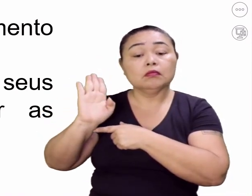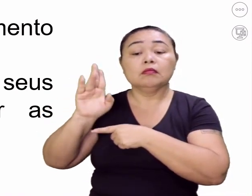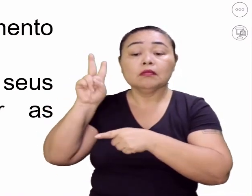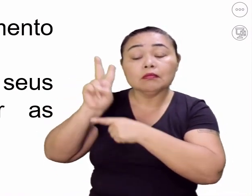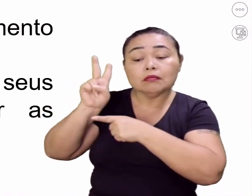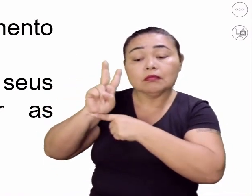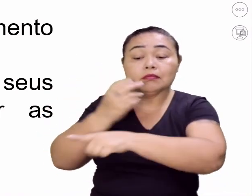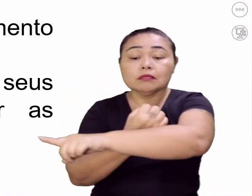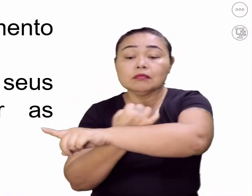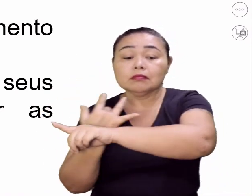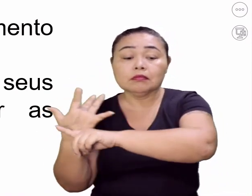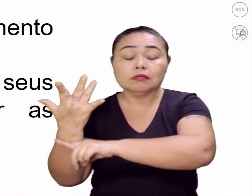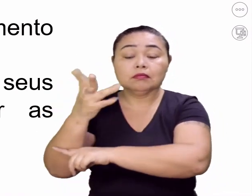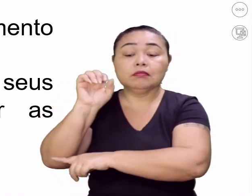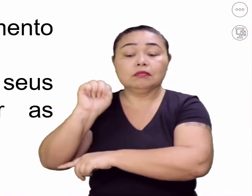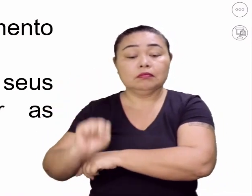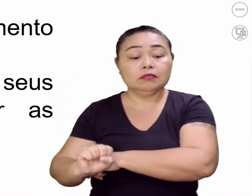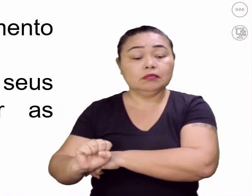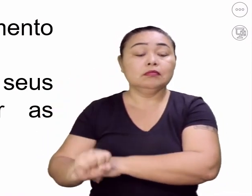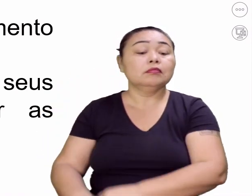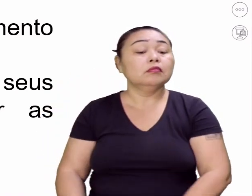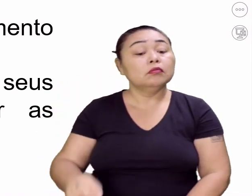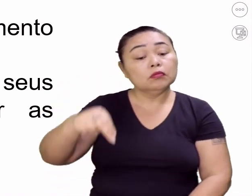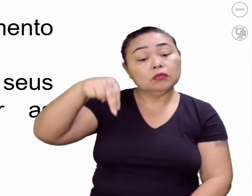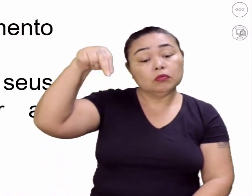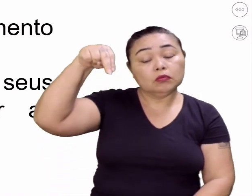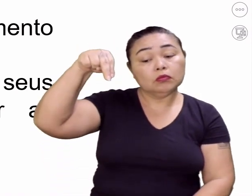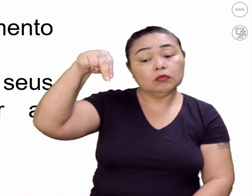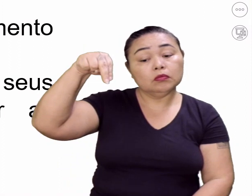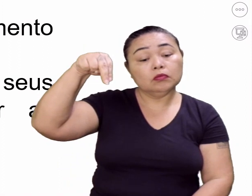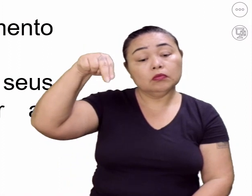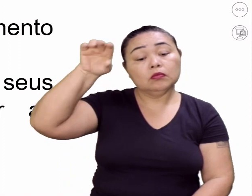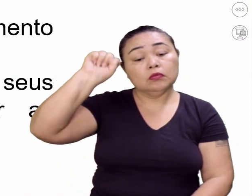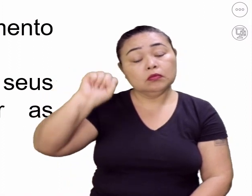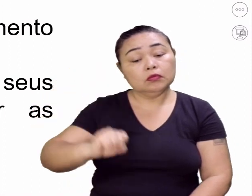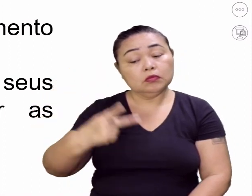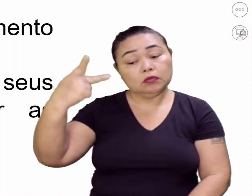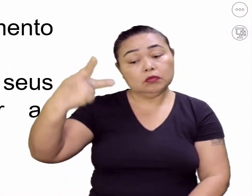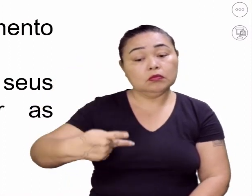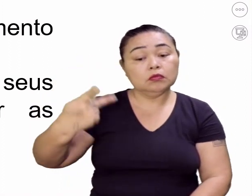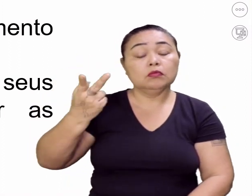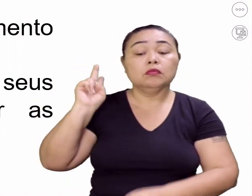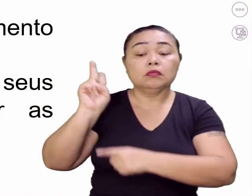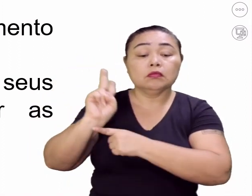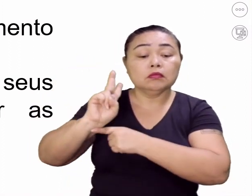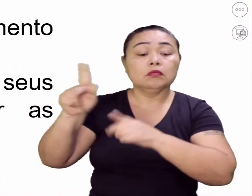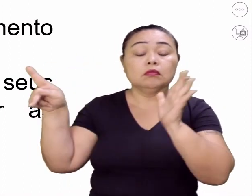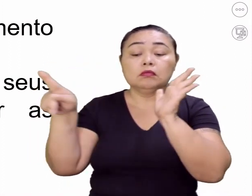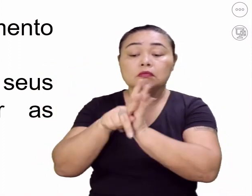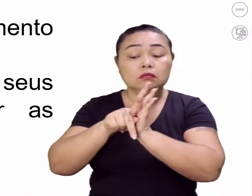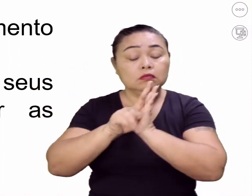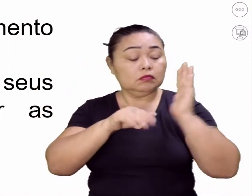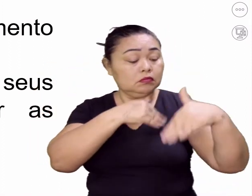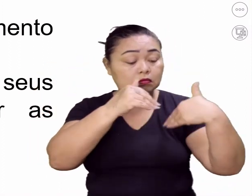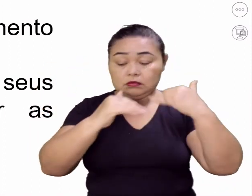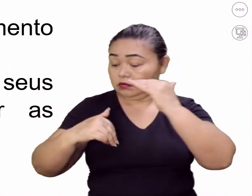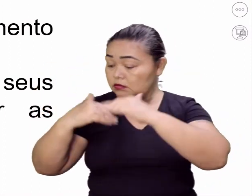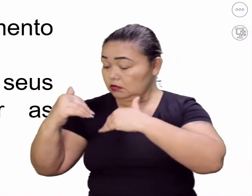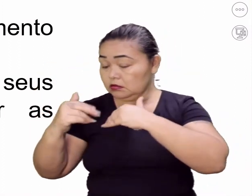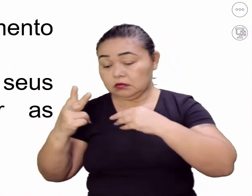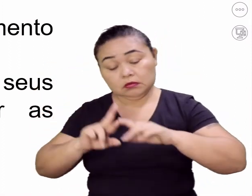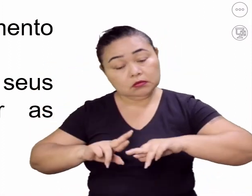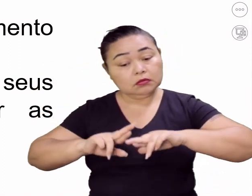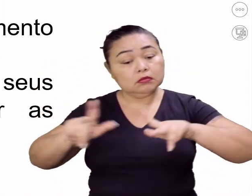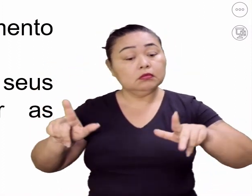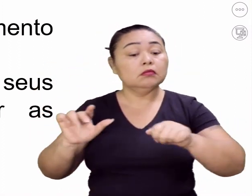sustentará a preservação ambiental do Sul. C. O Norte e Sul sustentarão seus próprios